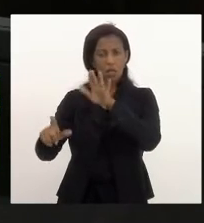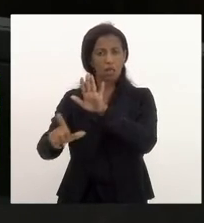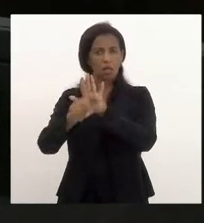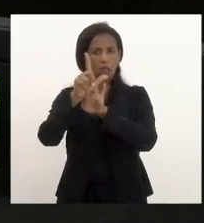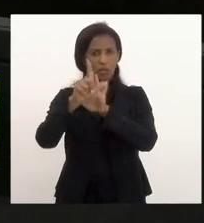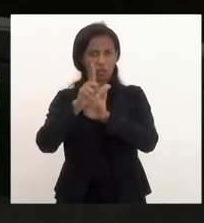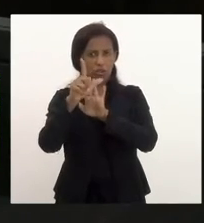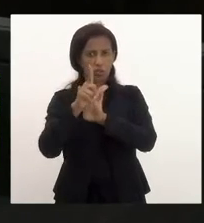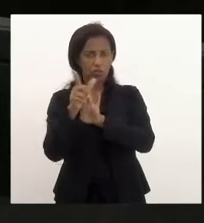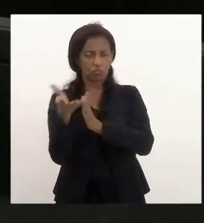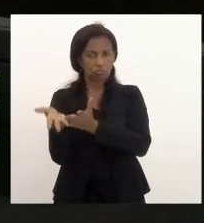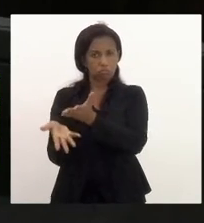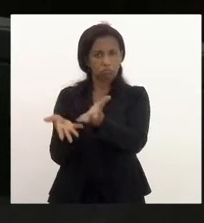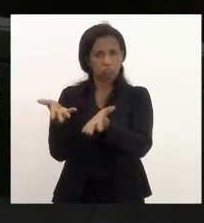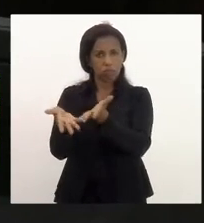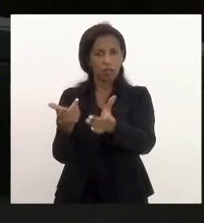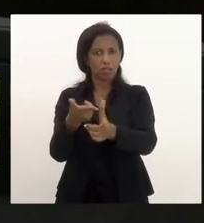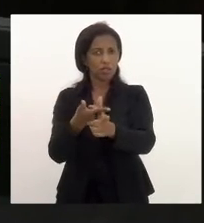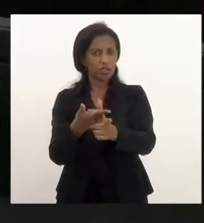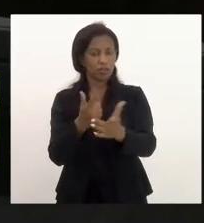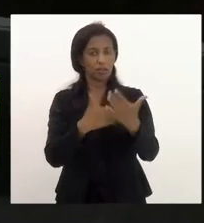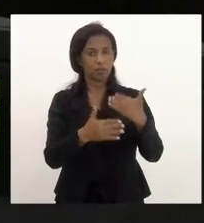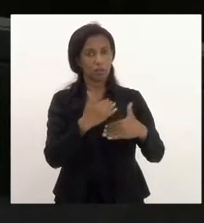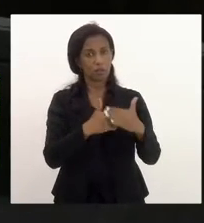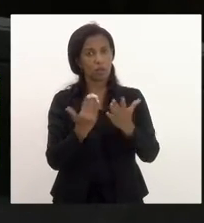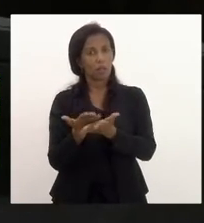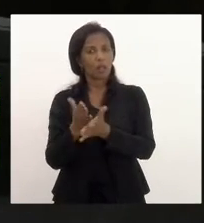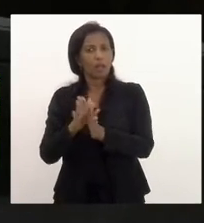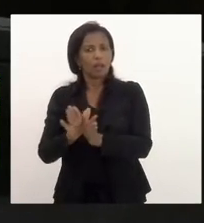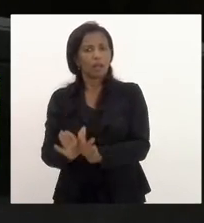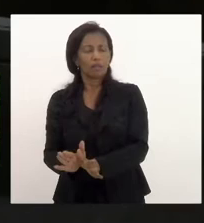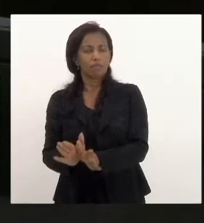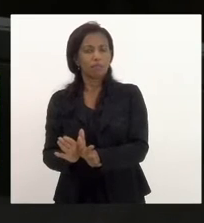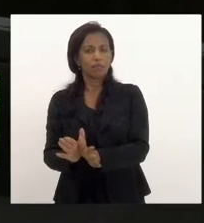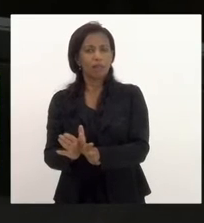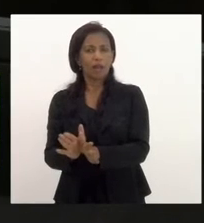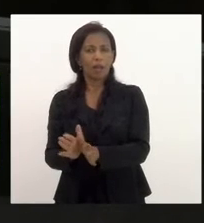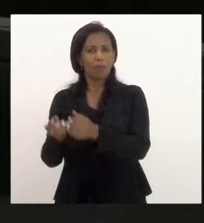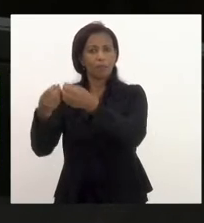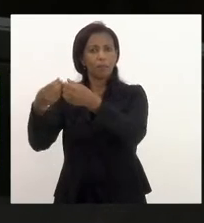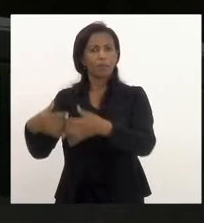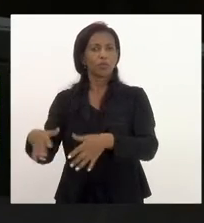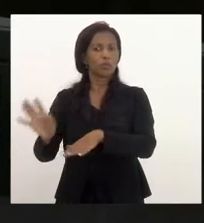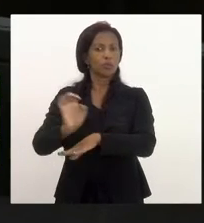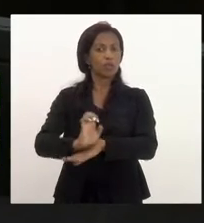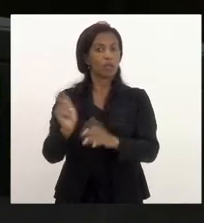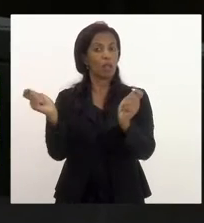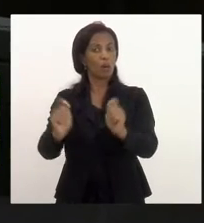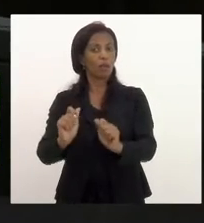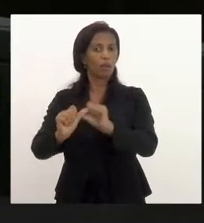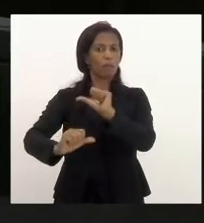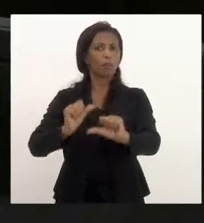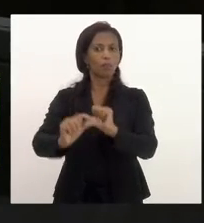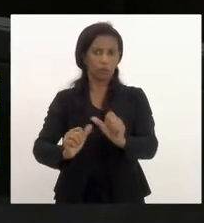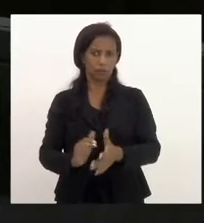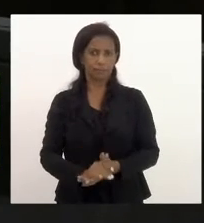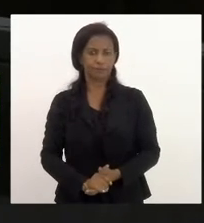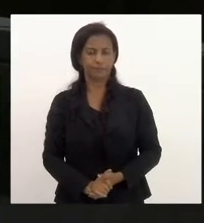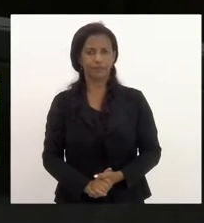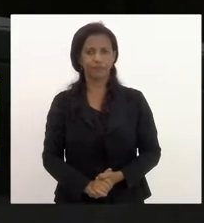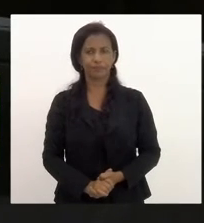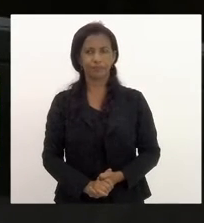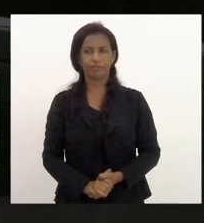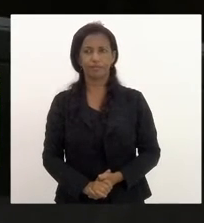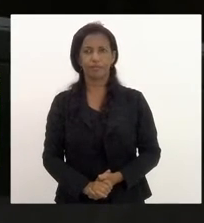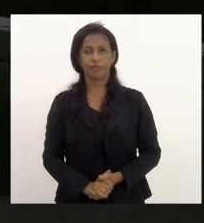legislação que tratava da dívida anteriormente eles acabam acabam prejudicando o estado e agora é possível mudar eu acho